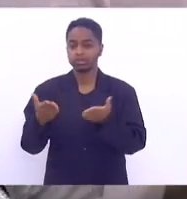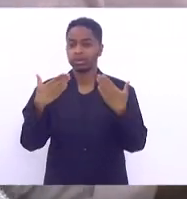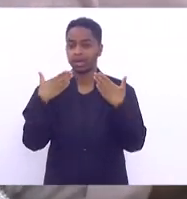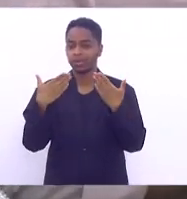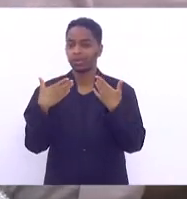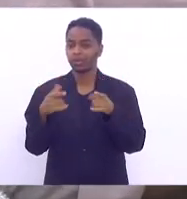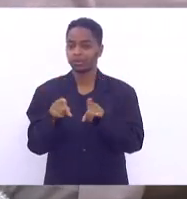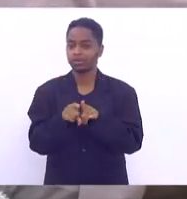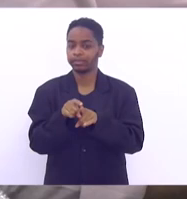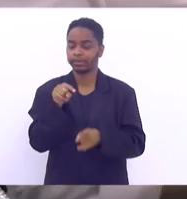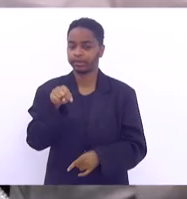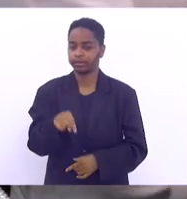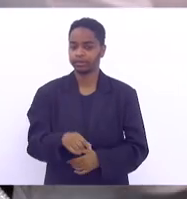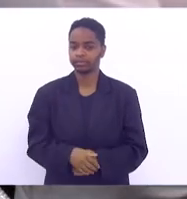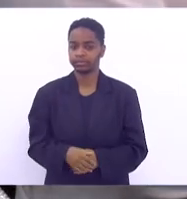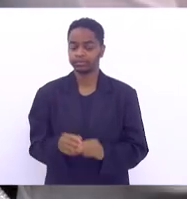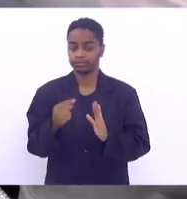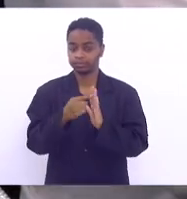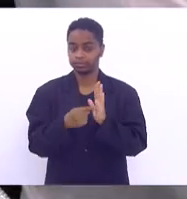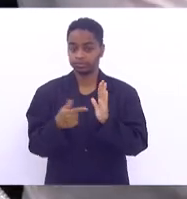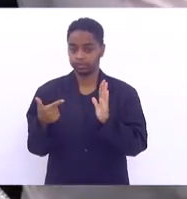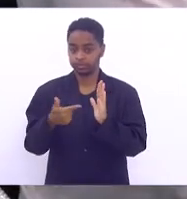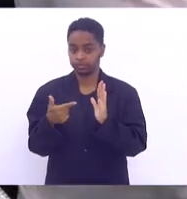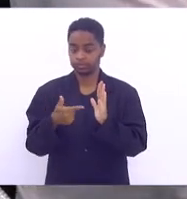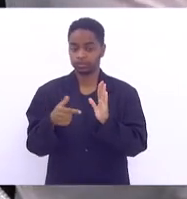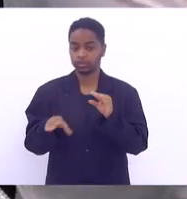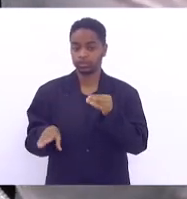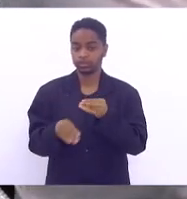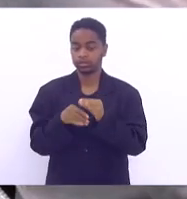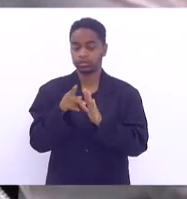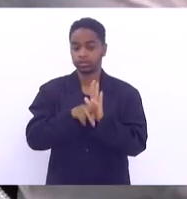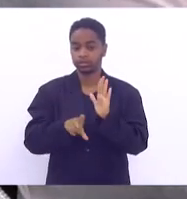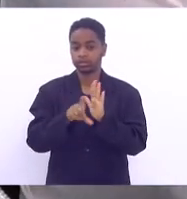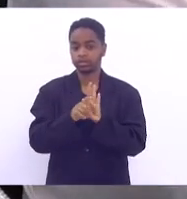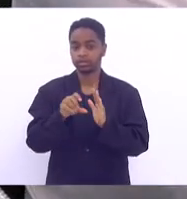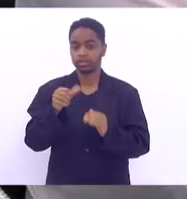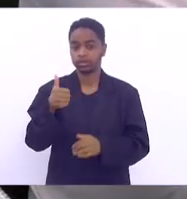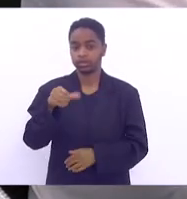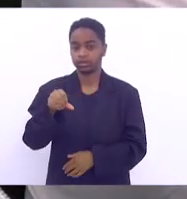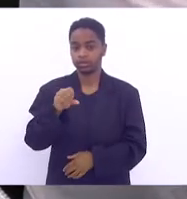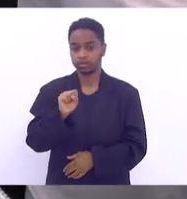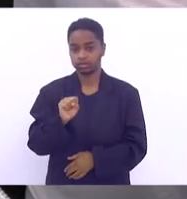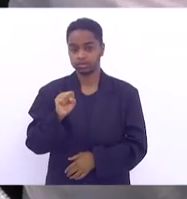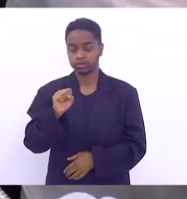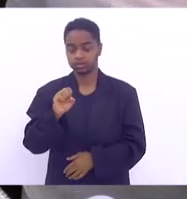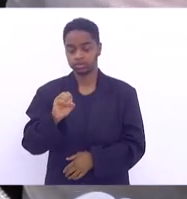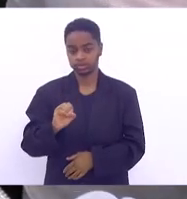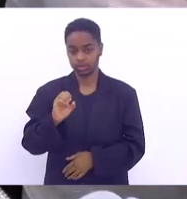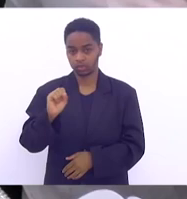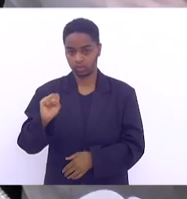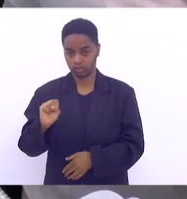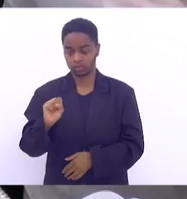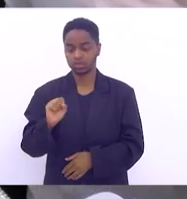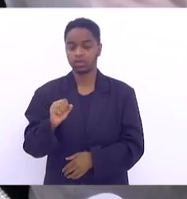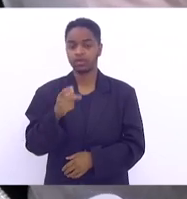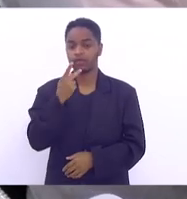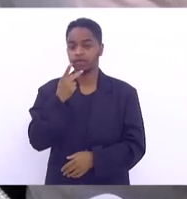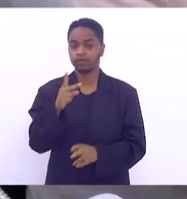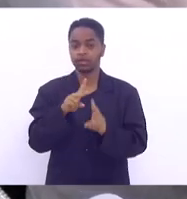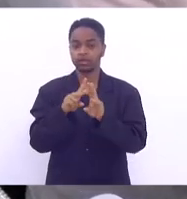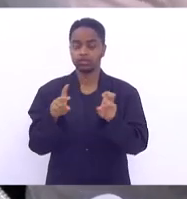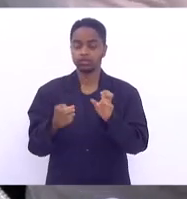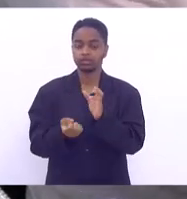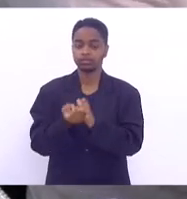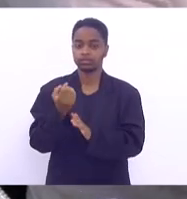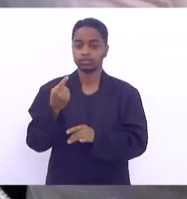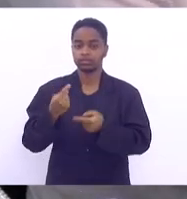Obrigado. Item 2 da pauta, emendas de plenário ao PL 1908 de 23, de autoria do deputado Renato Miranda, que dispõe sobre a instituição